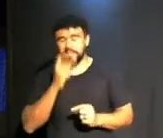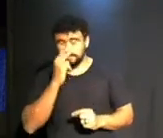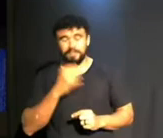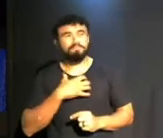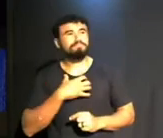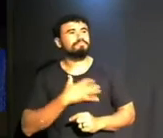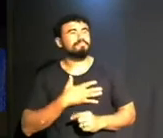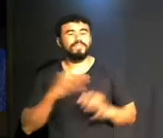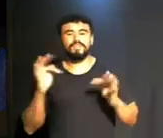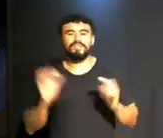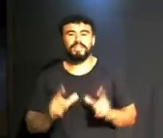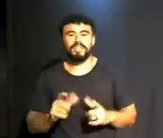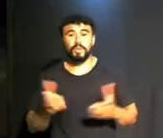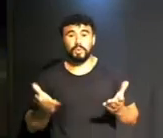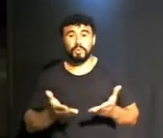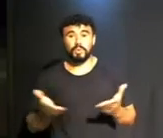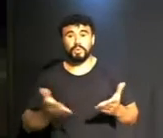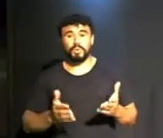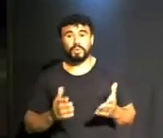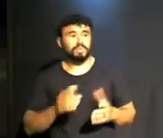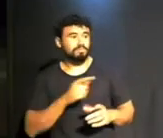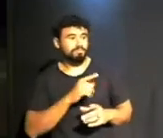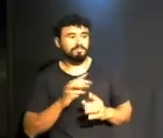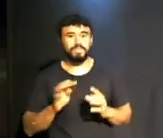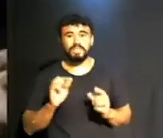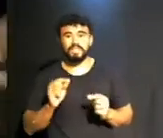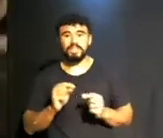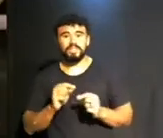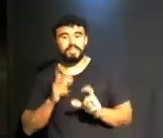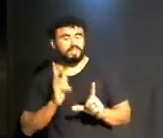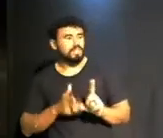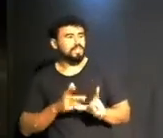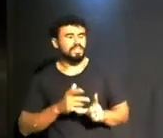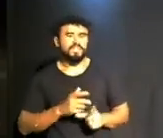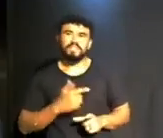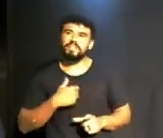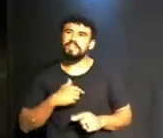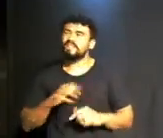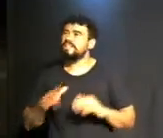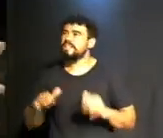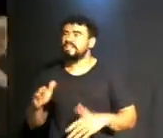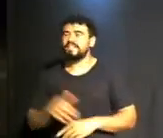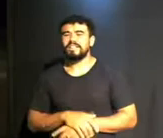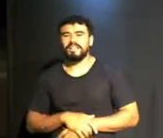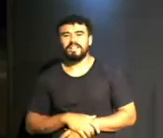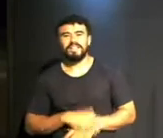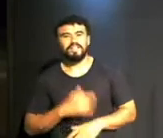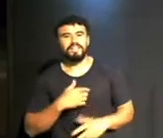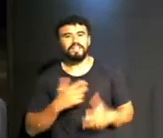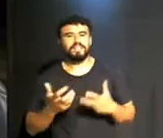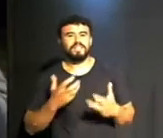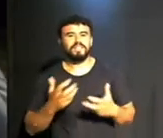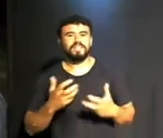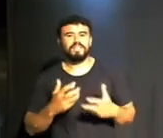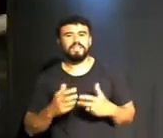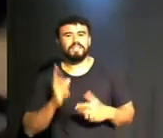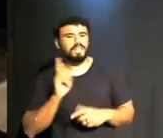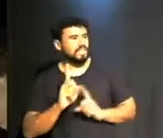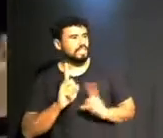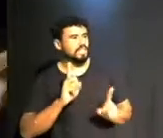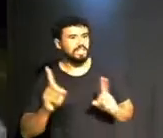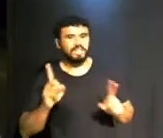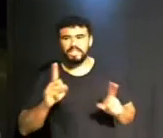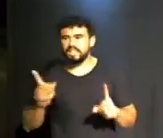orgulho do meu coração hoje aqui durante a transmissão eu tava meio de bobeira assim sabe eu tava querendo em cada filho